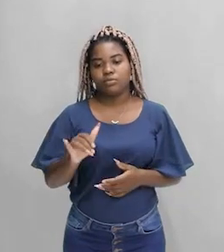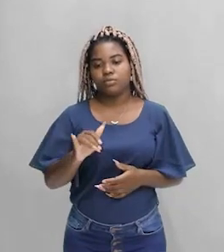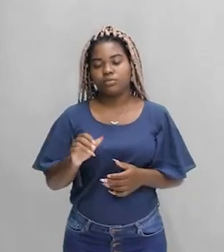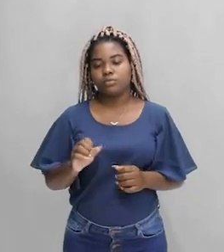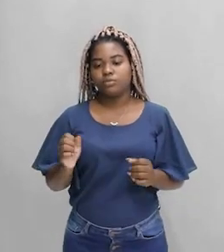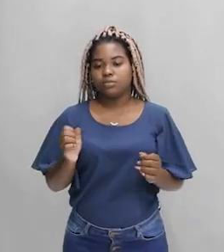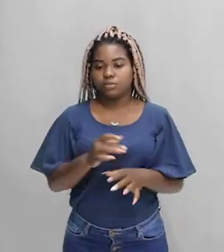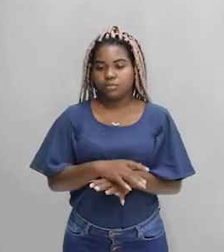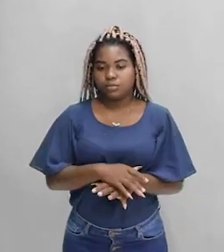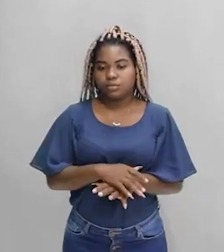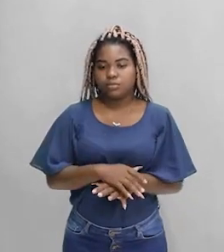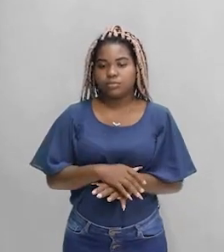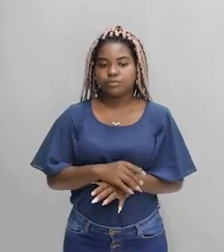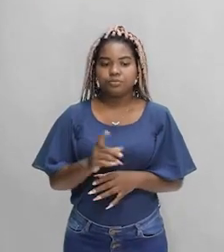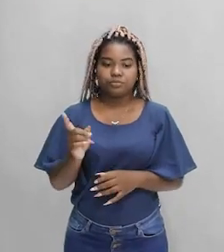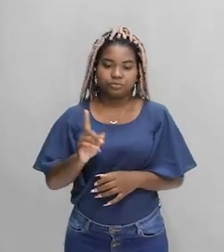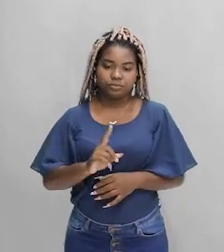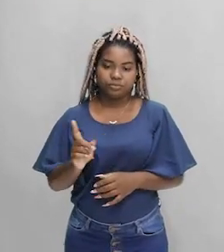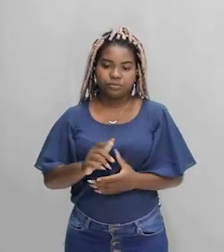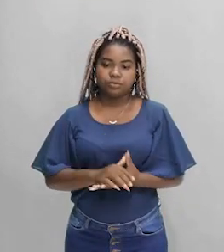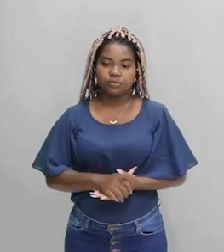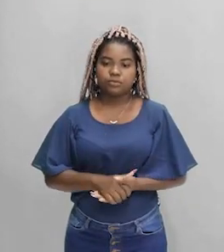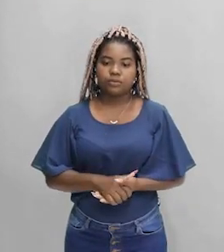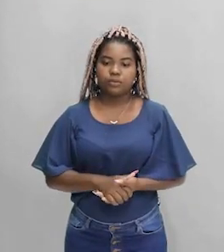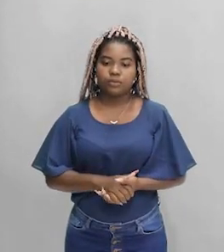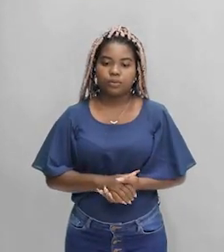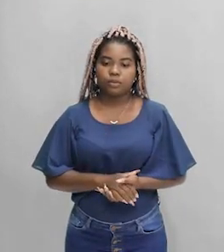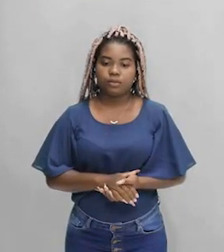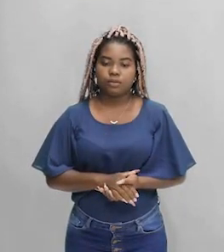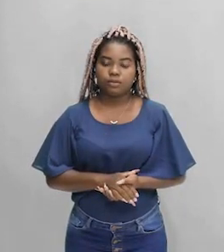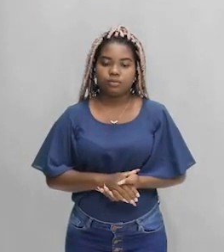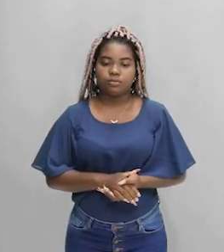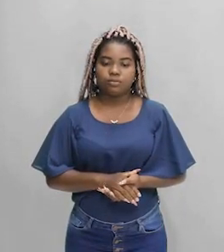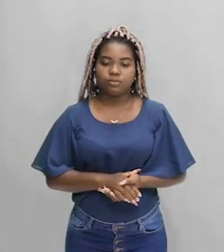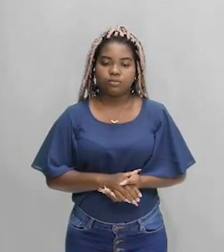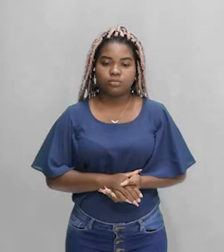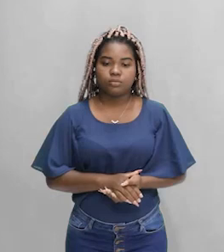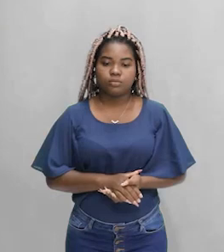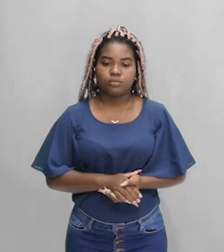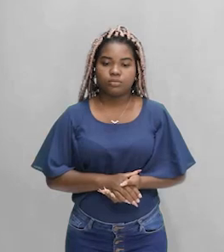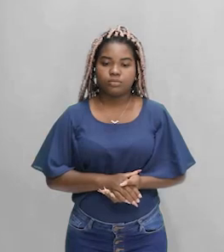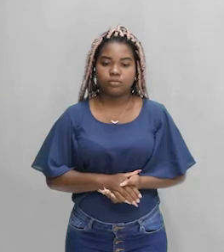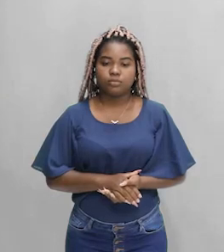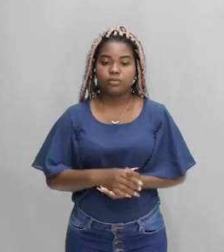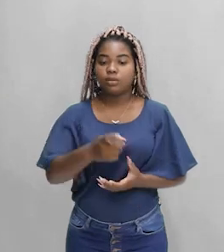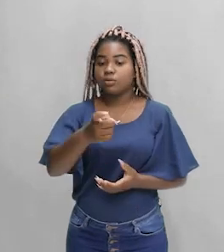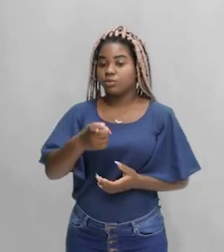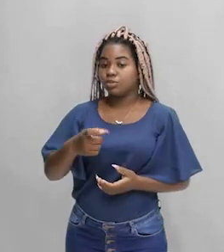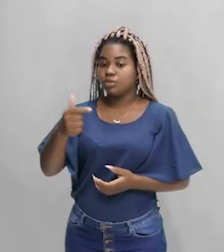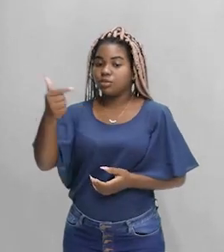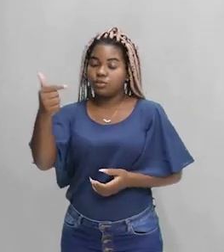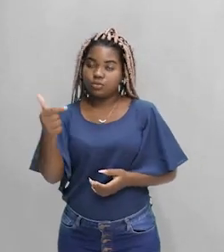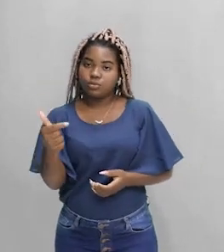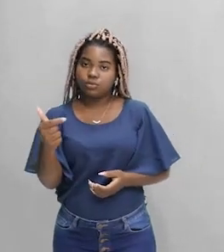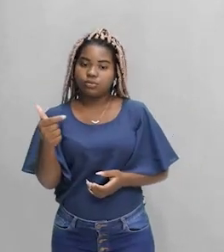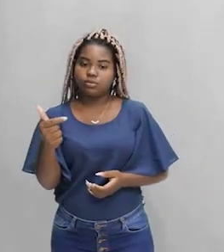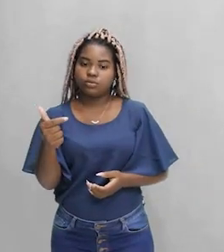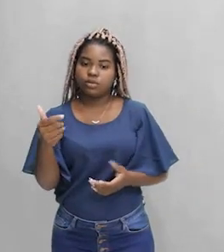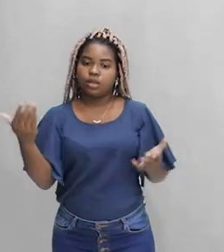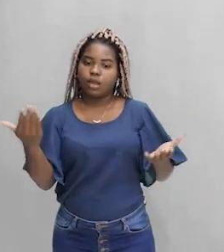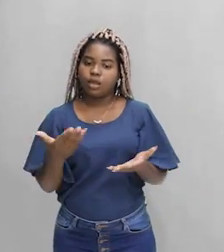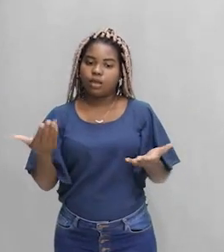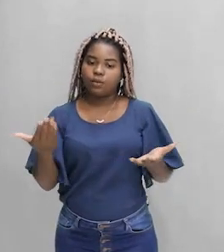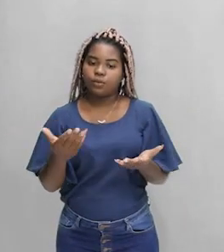aqui acabou? Lógico que não, meu povo. Eu estou calculando o x. Calma. X do vértice da parábola, tá?